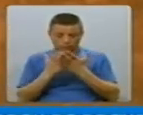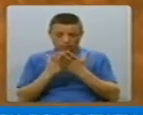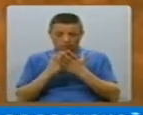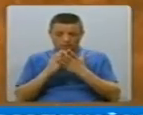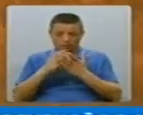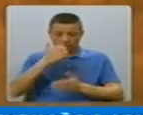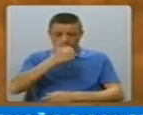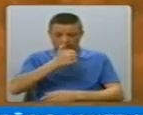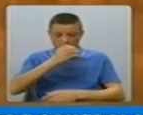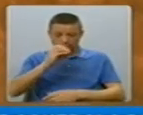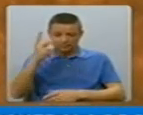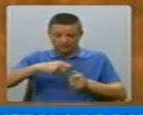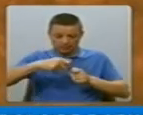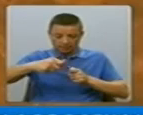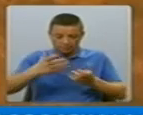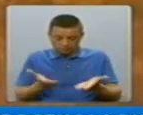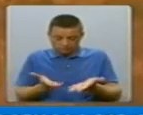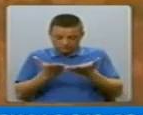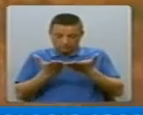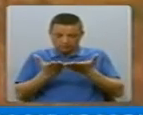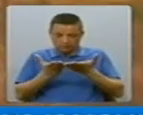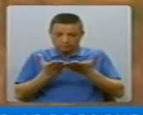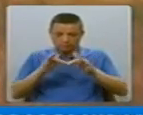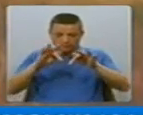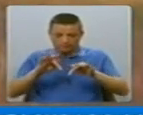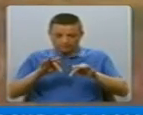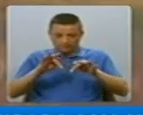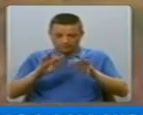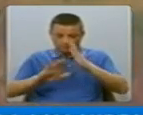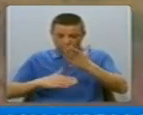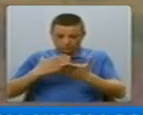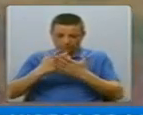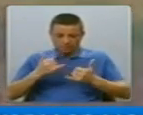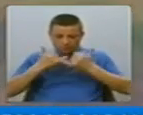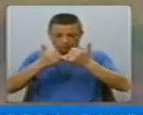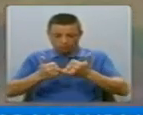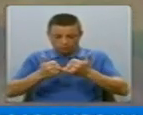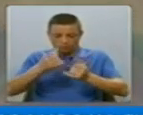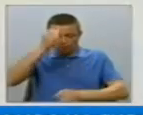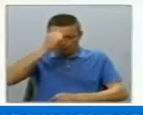50 km acima da superfície. Muito bem. Miguel, terminamos com essa proposta. Até ao próximo domingo.